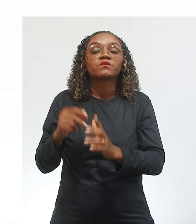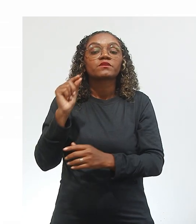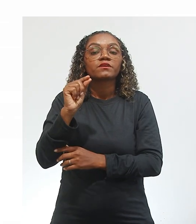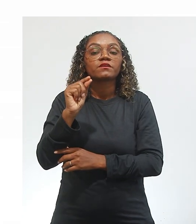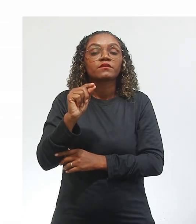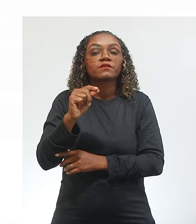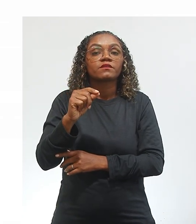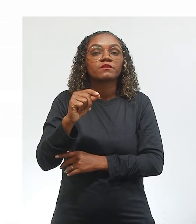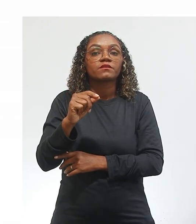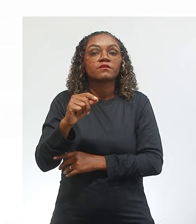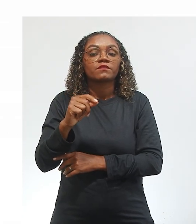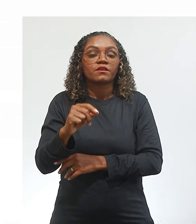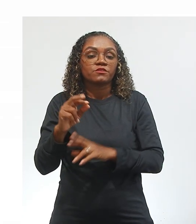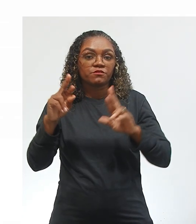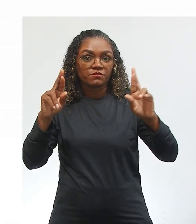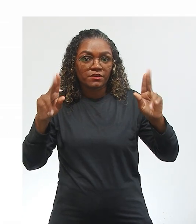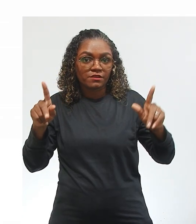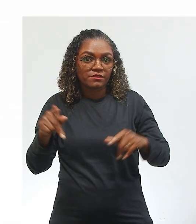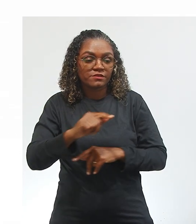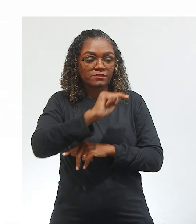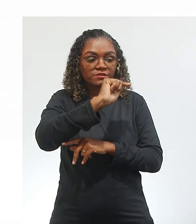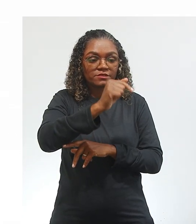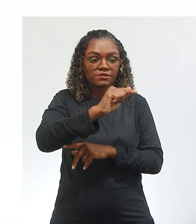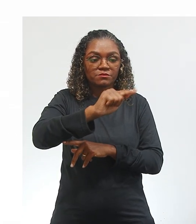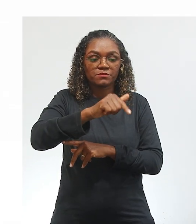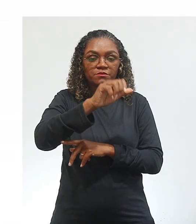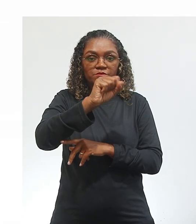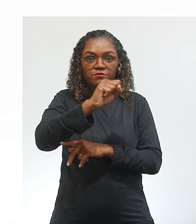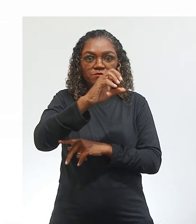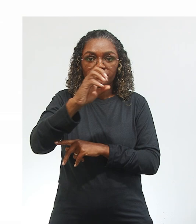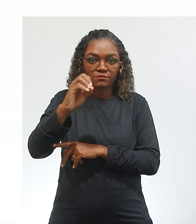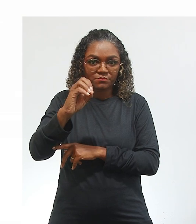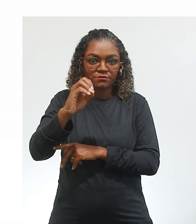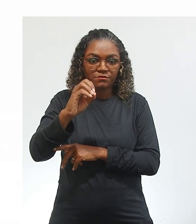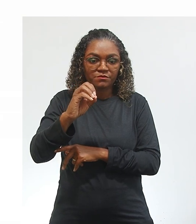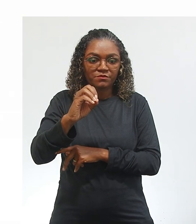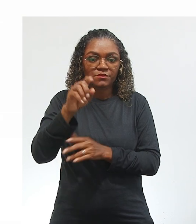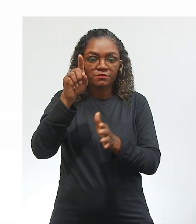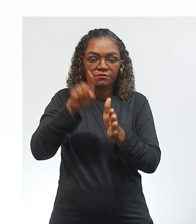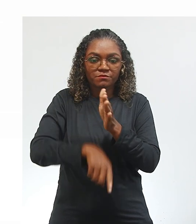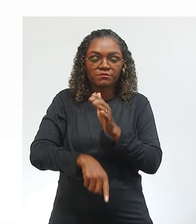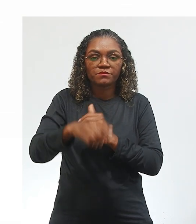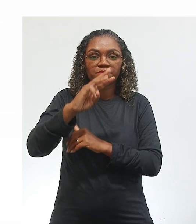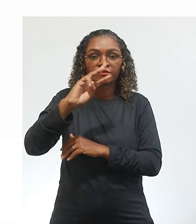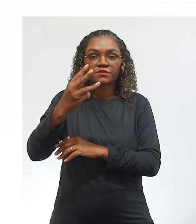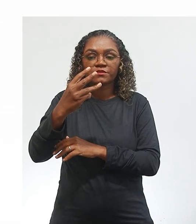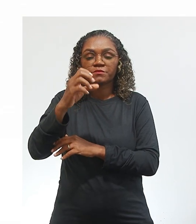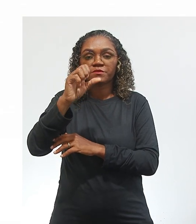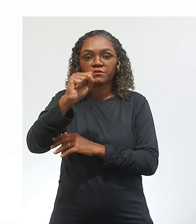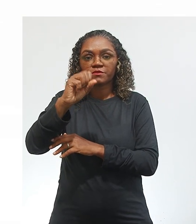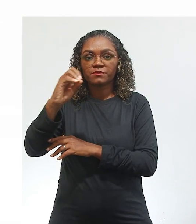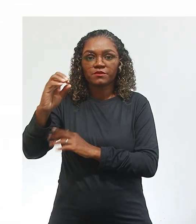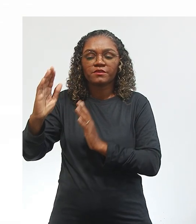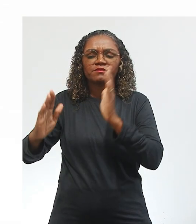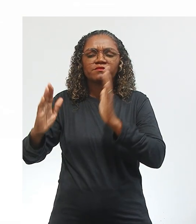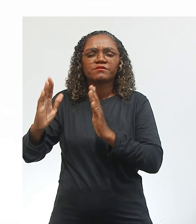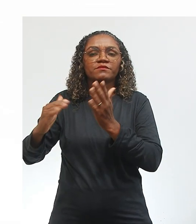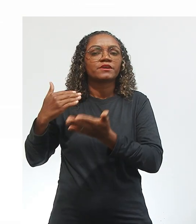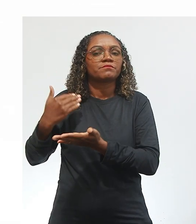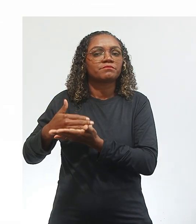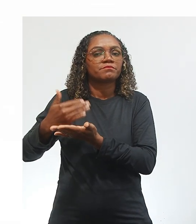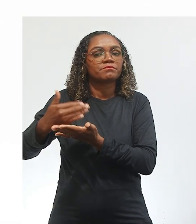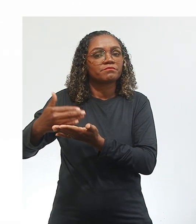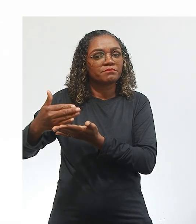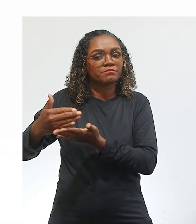mil, subentende-se que a diferença lá de 7.800 para 4 mil, que é os 3.800, vai ser paga a prazo. Então,